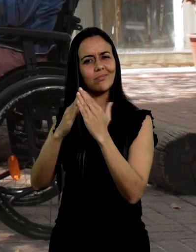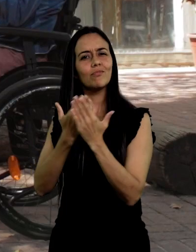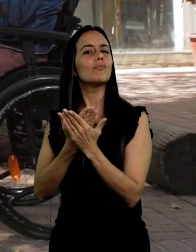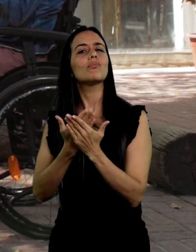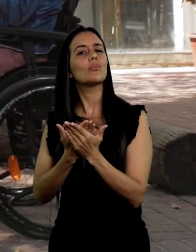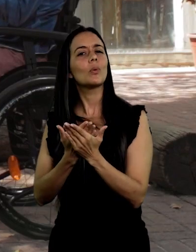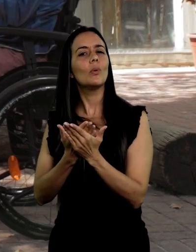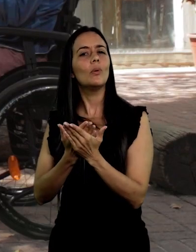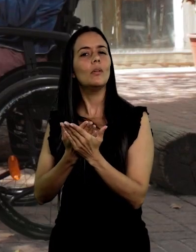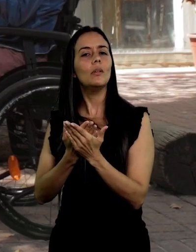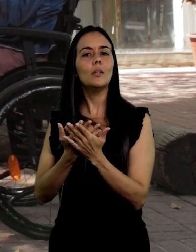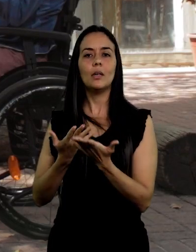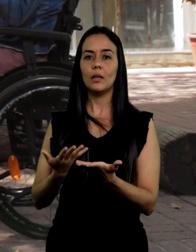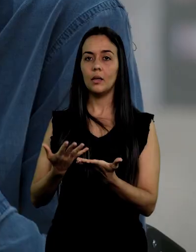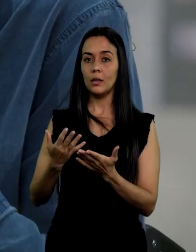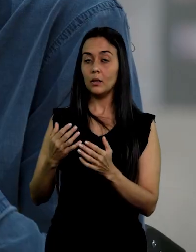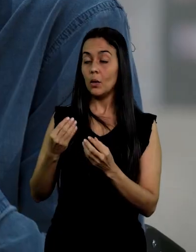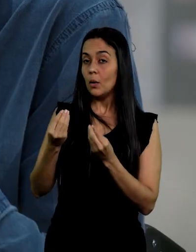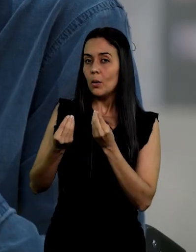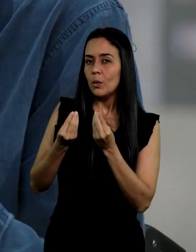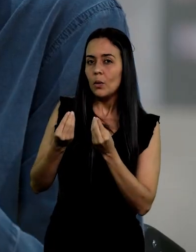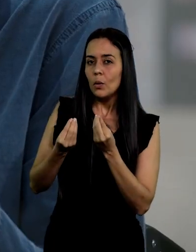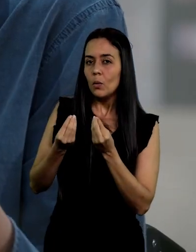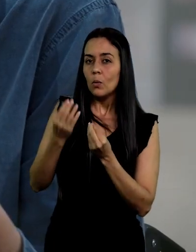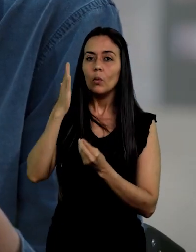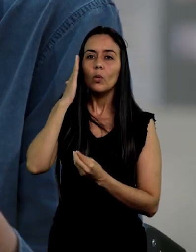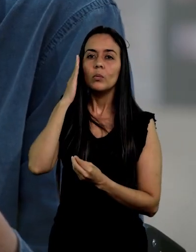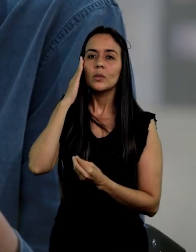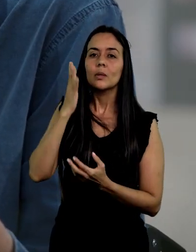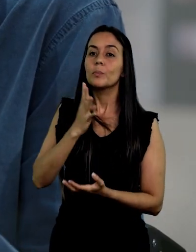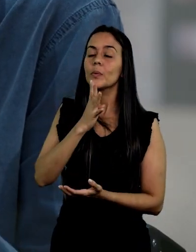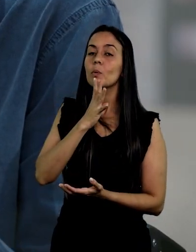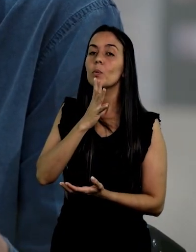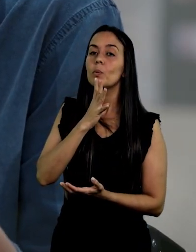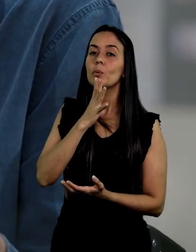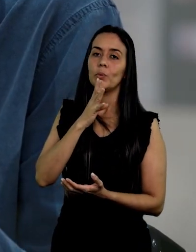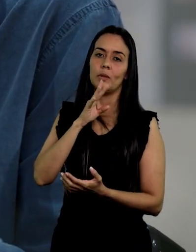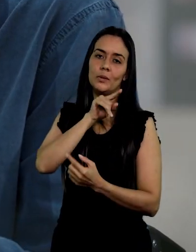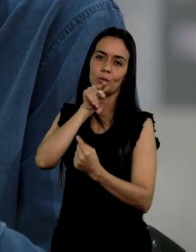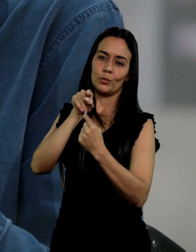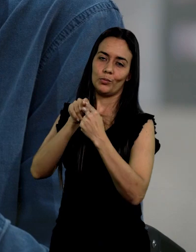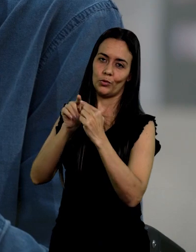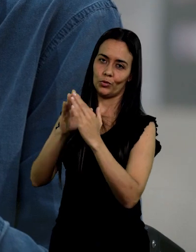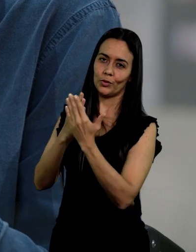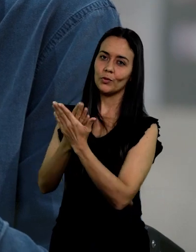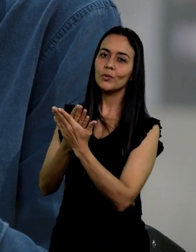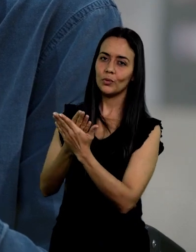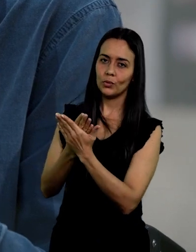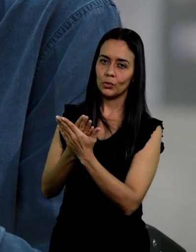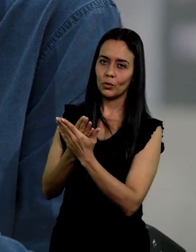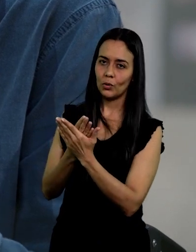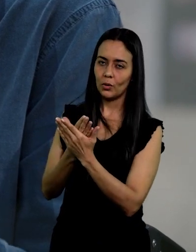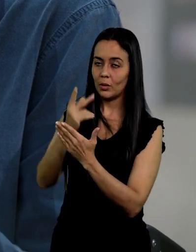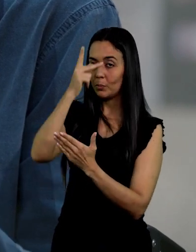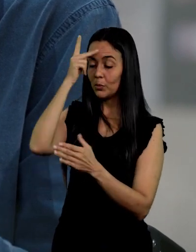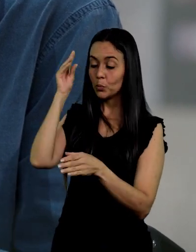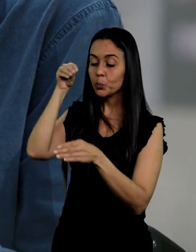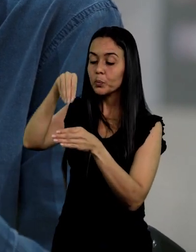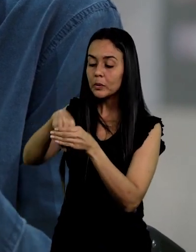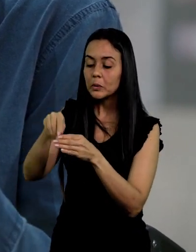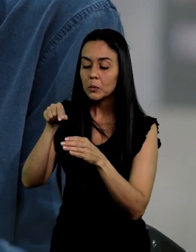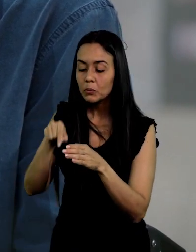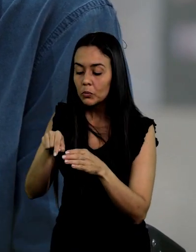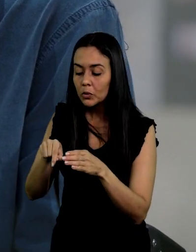esse formato, que é um formato a serviço de criar mão de obra